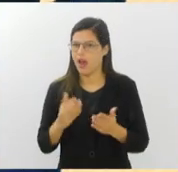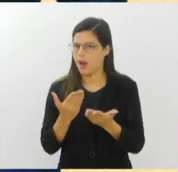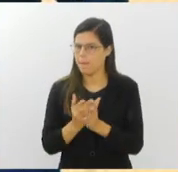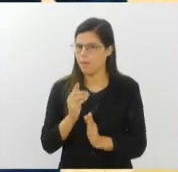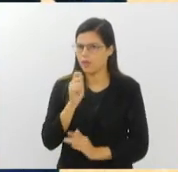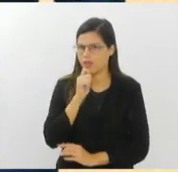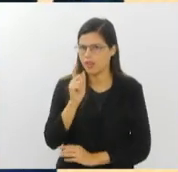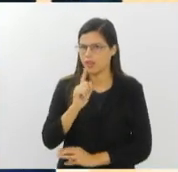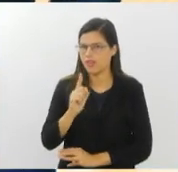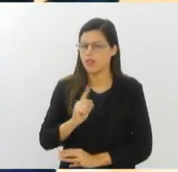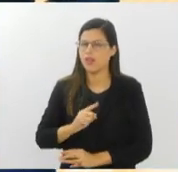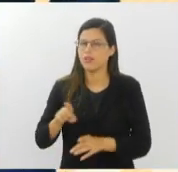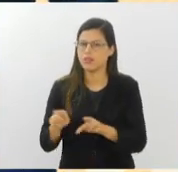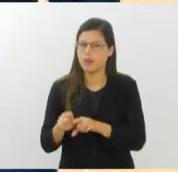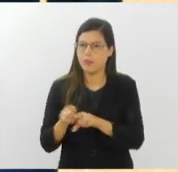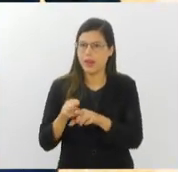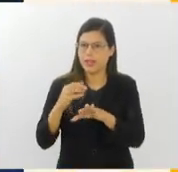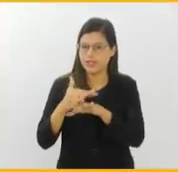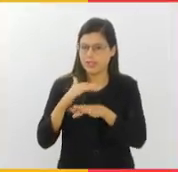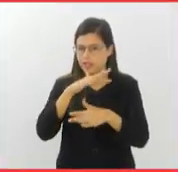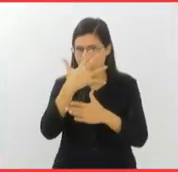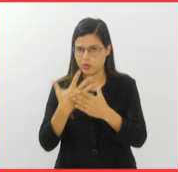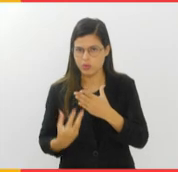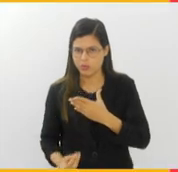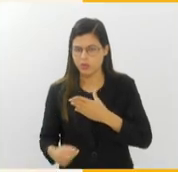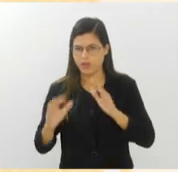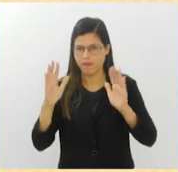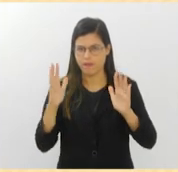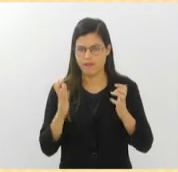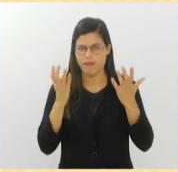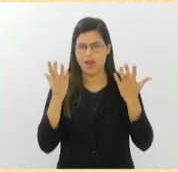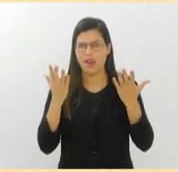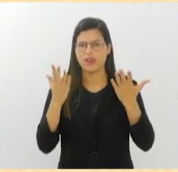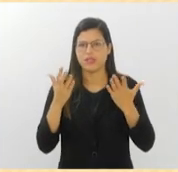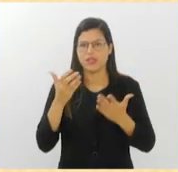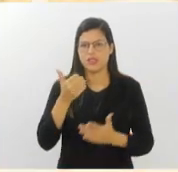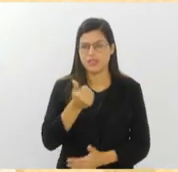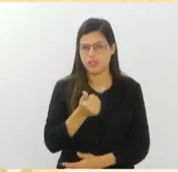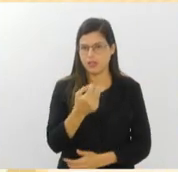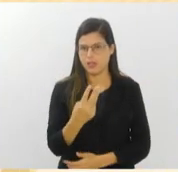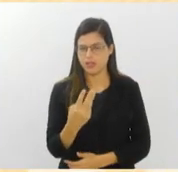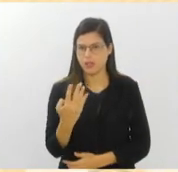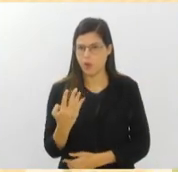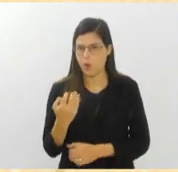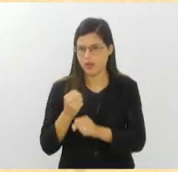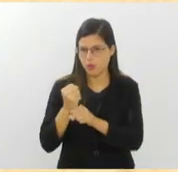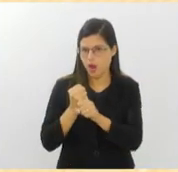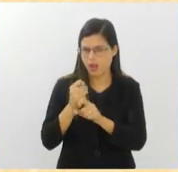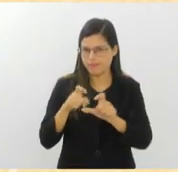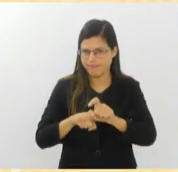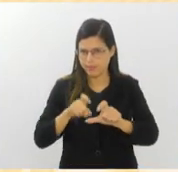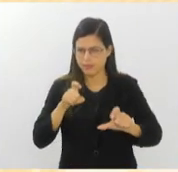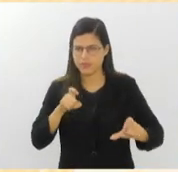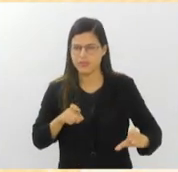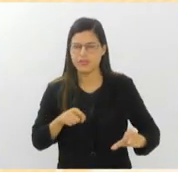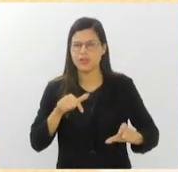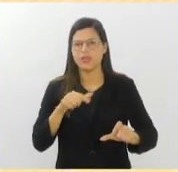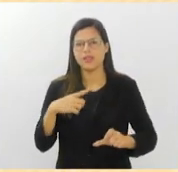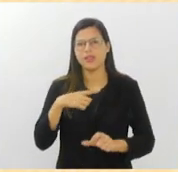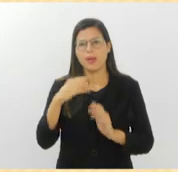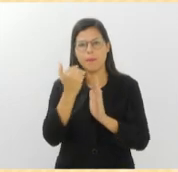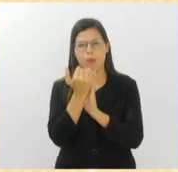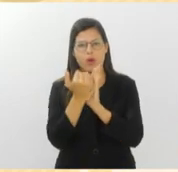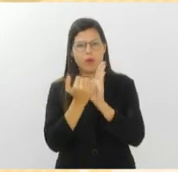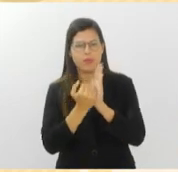O município de Sumidouro também está em festa. Celebrando 134 anos de emancipação, a cidade tem programação